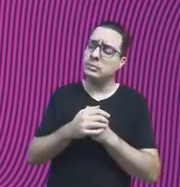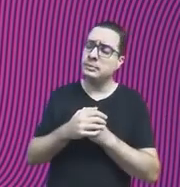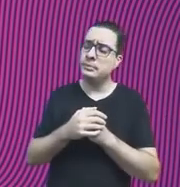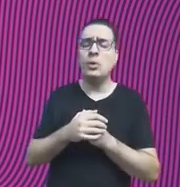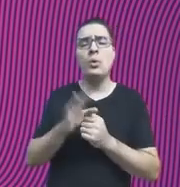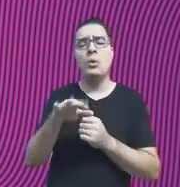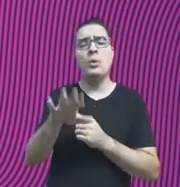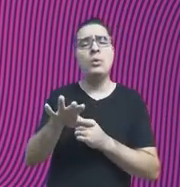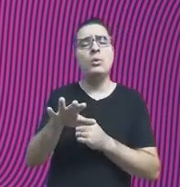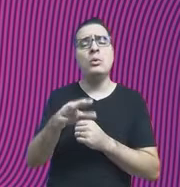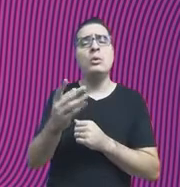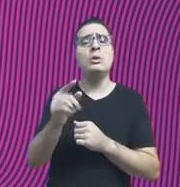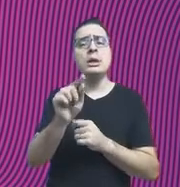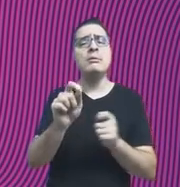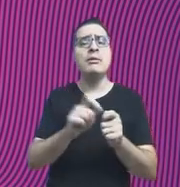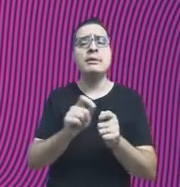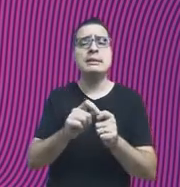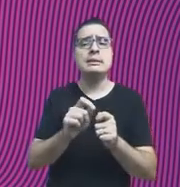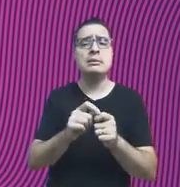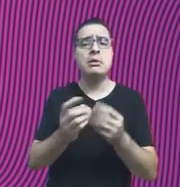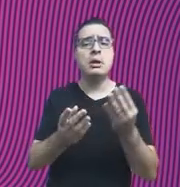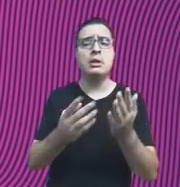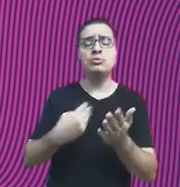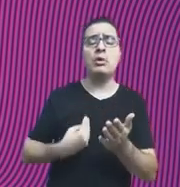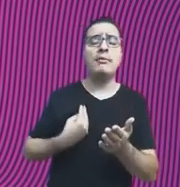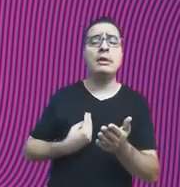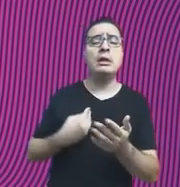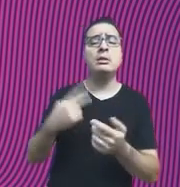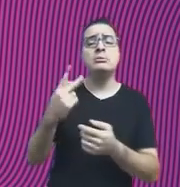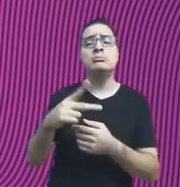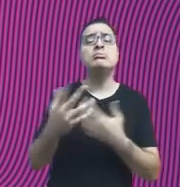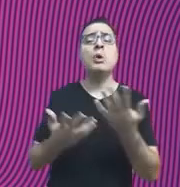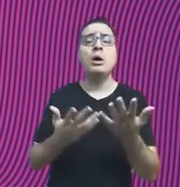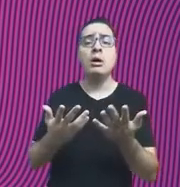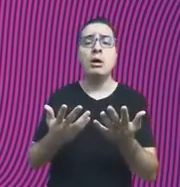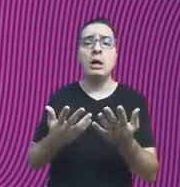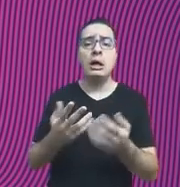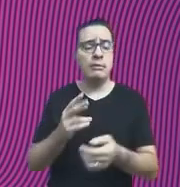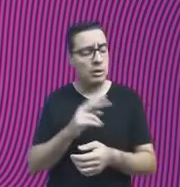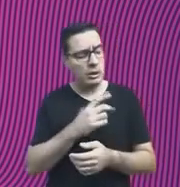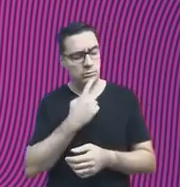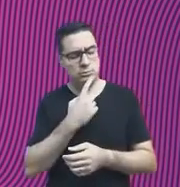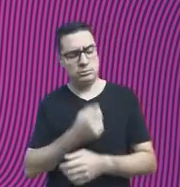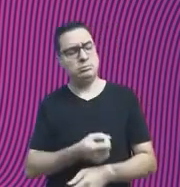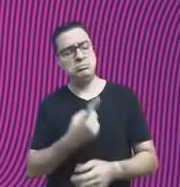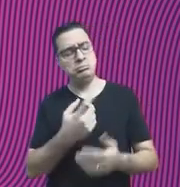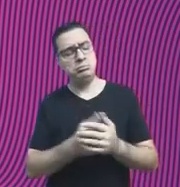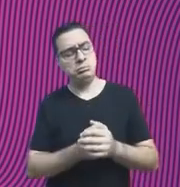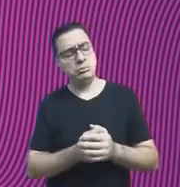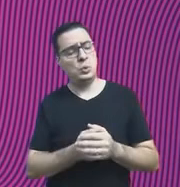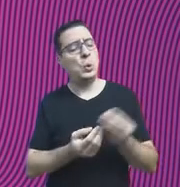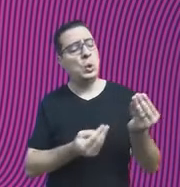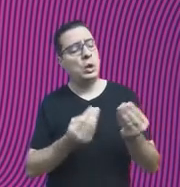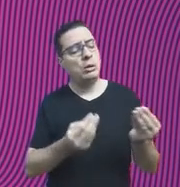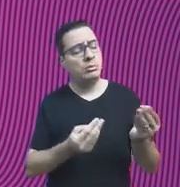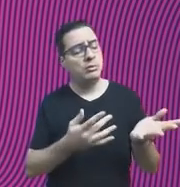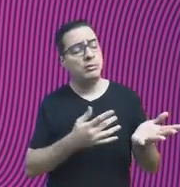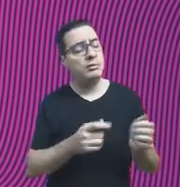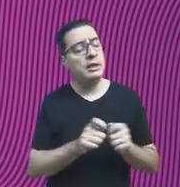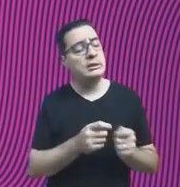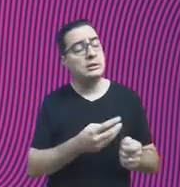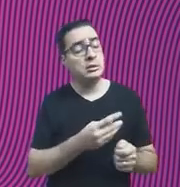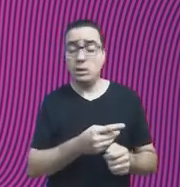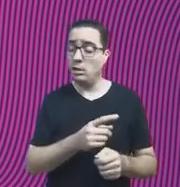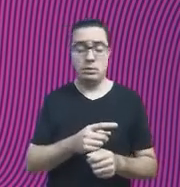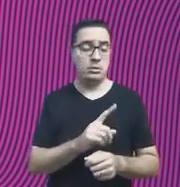é que você vai fazer da sua vida? Ele vai te olhar meio estranhamente. Como assim o que eu vou fazer? Eu quero saber o que você vai me ofertar. Não,